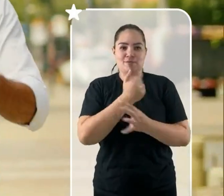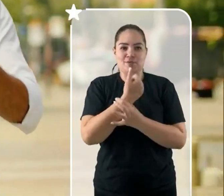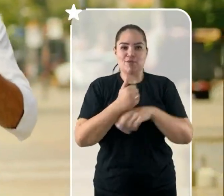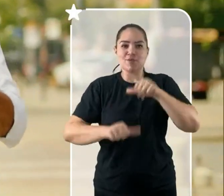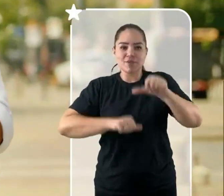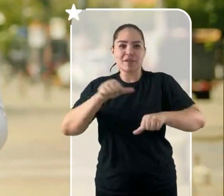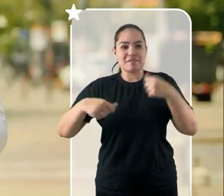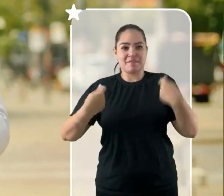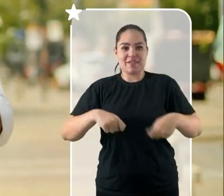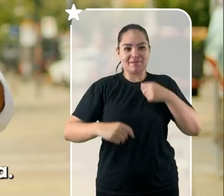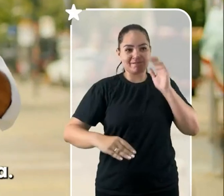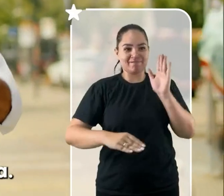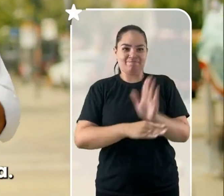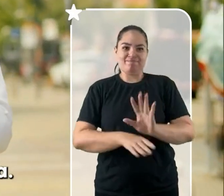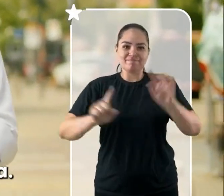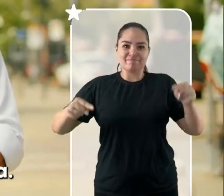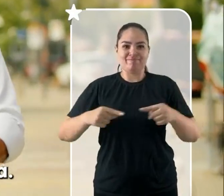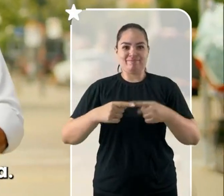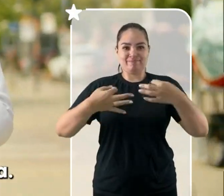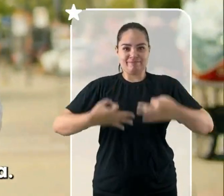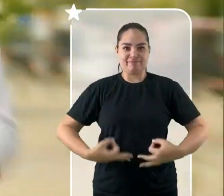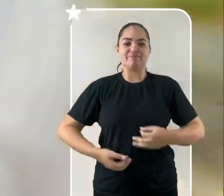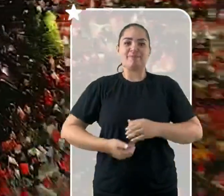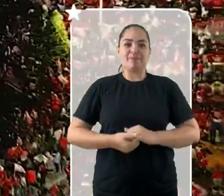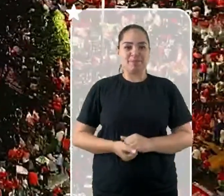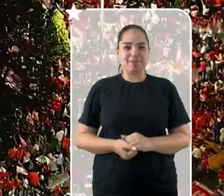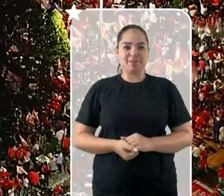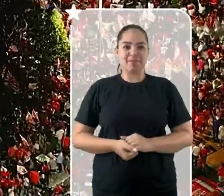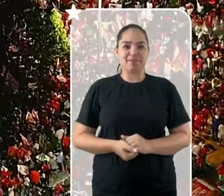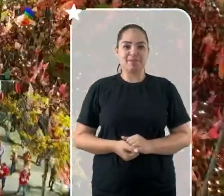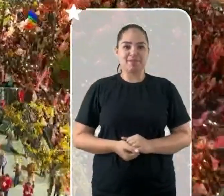acontecer a mudança segura que Fortaleza precisa.